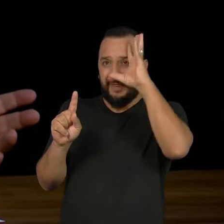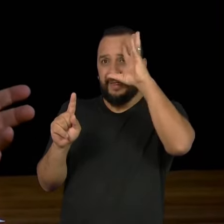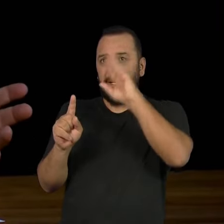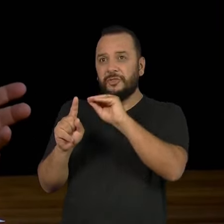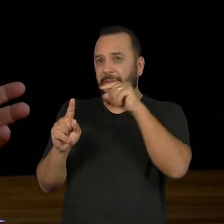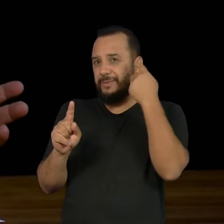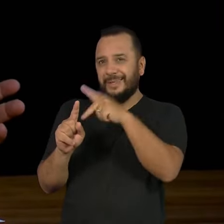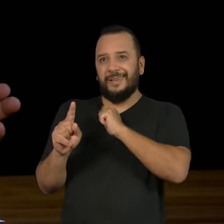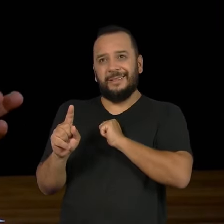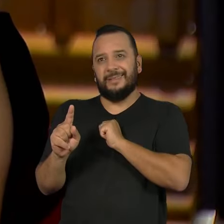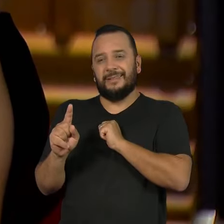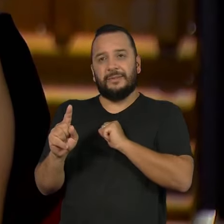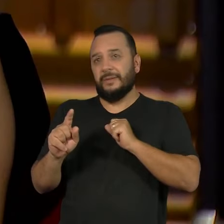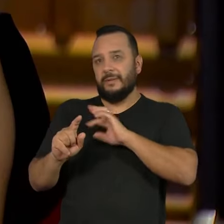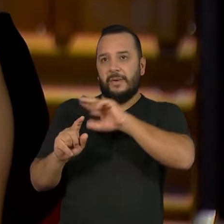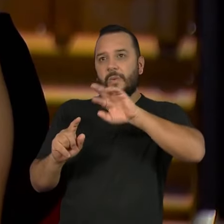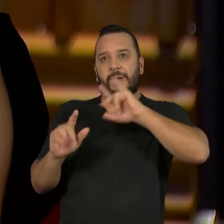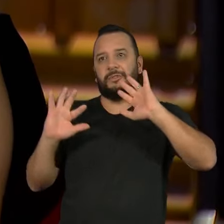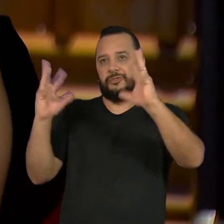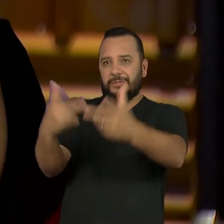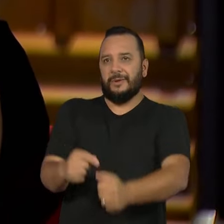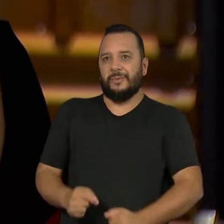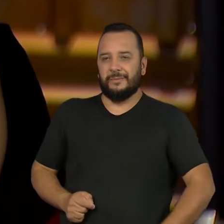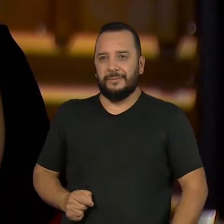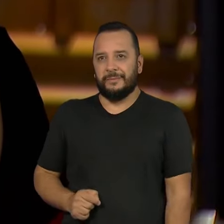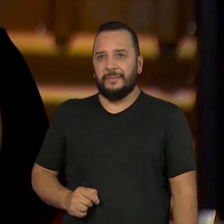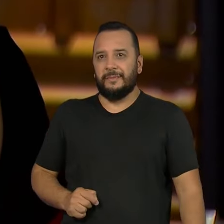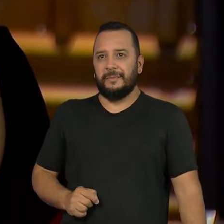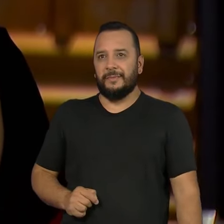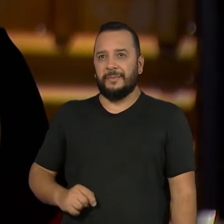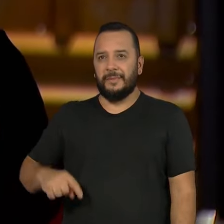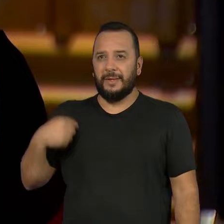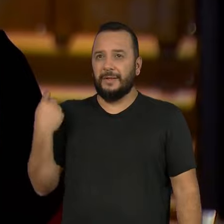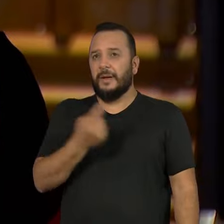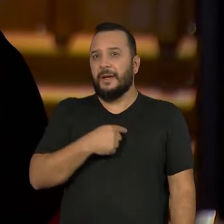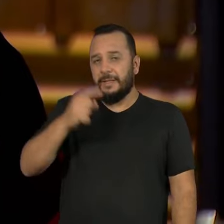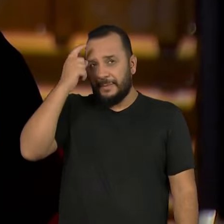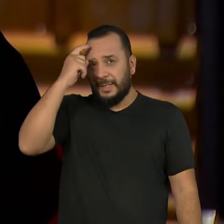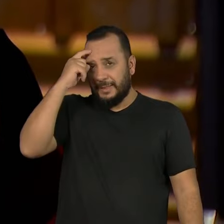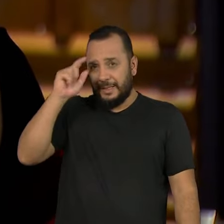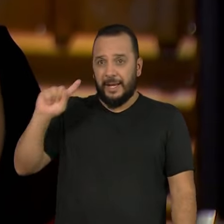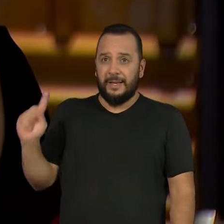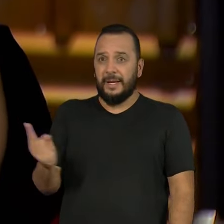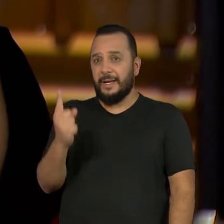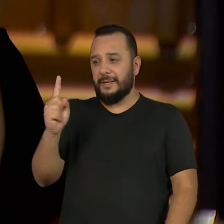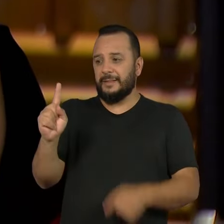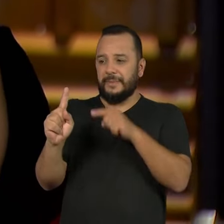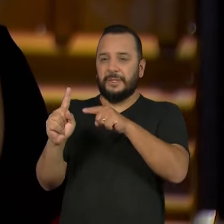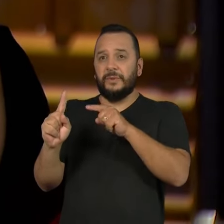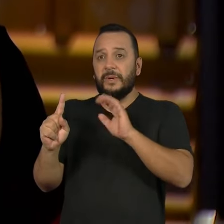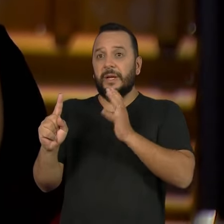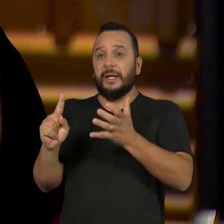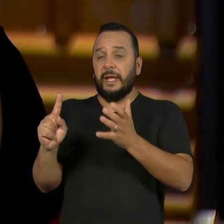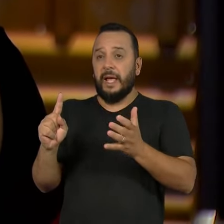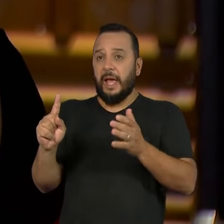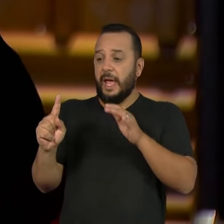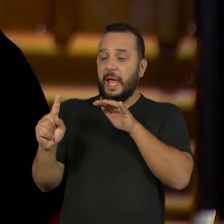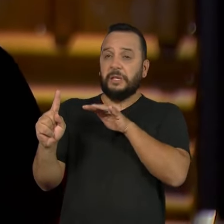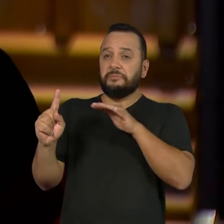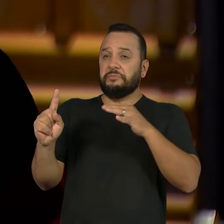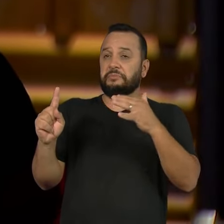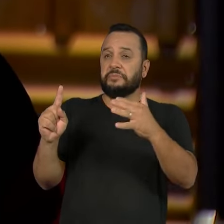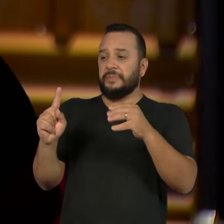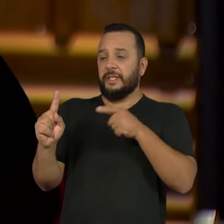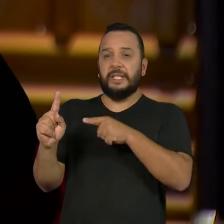população n entendimento e a gente acaba dando e atribuindo a a este ator que quer se mostrar ainda mais poderoso o